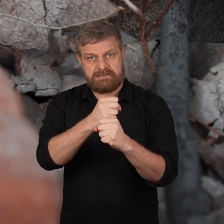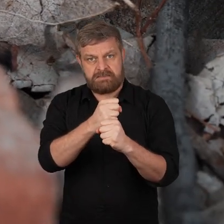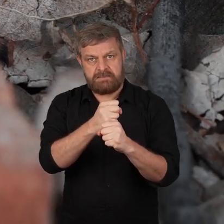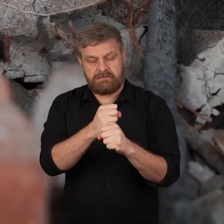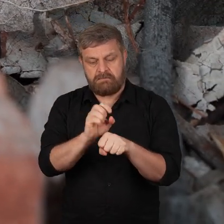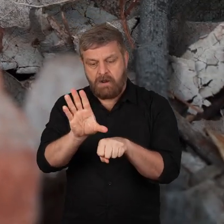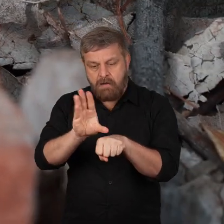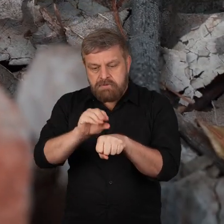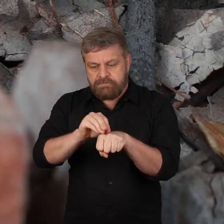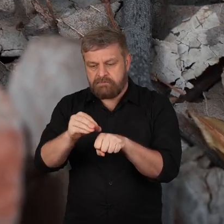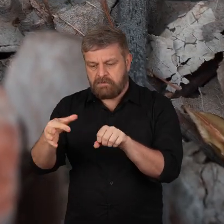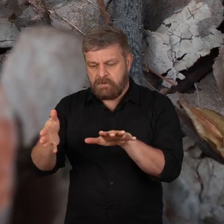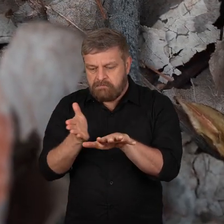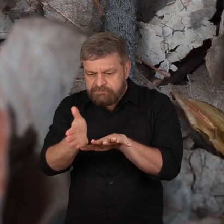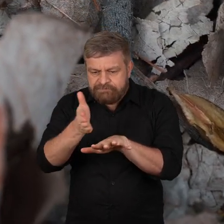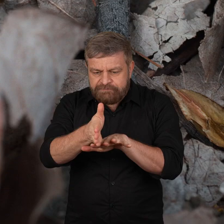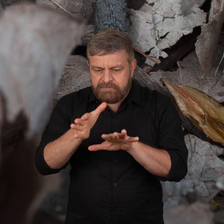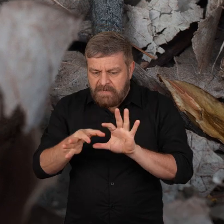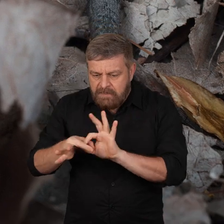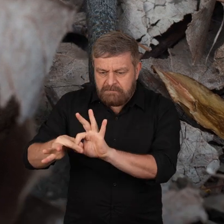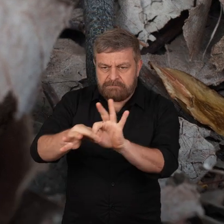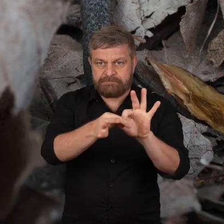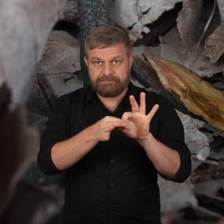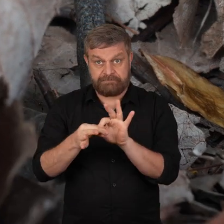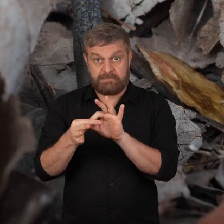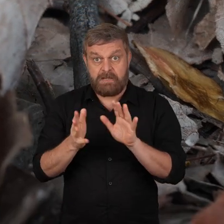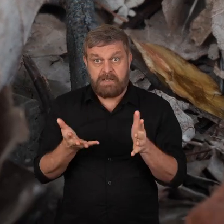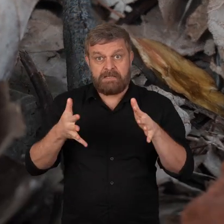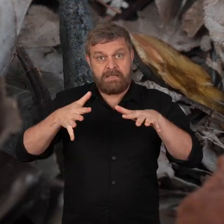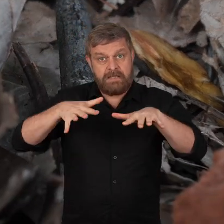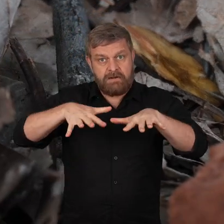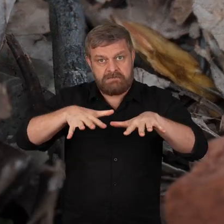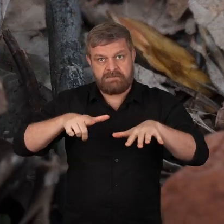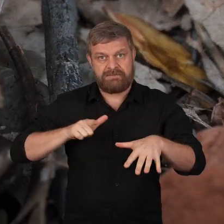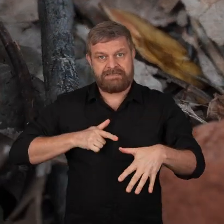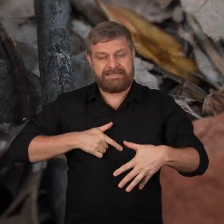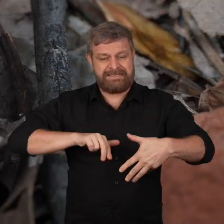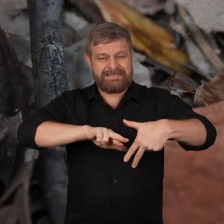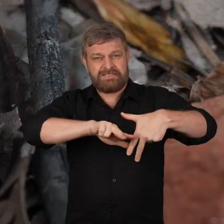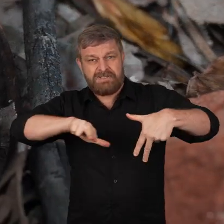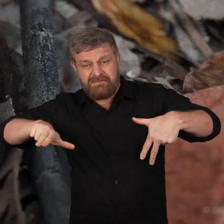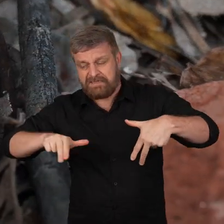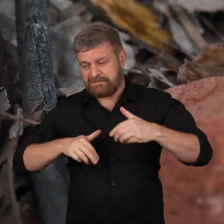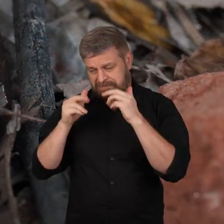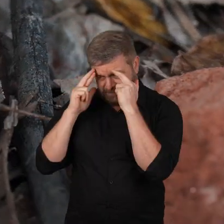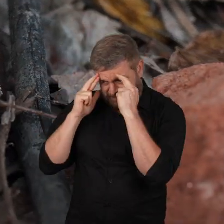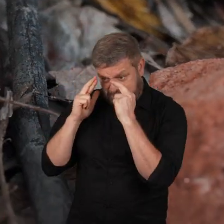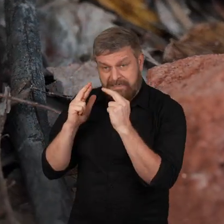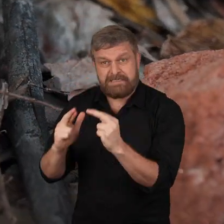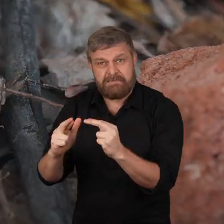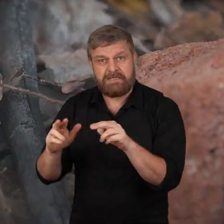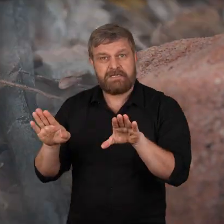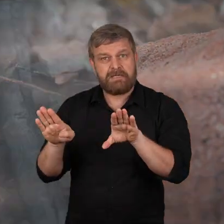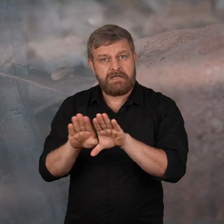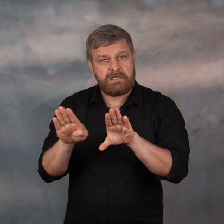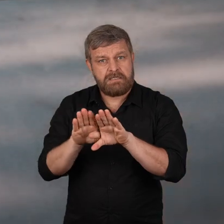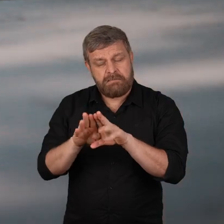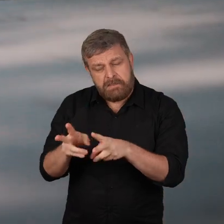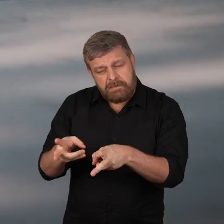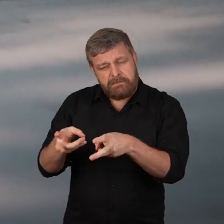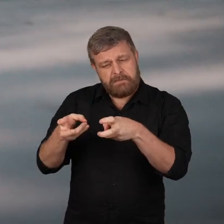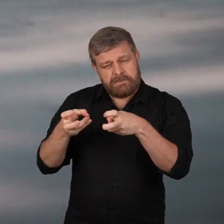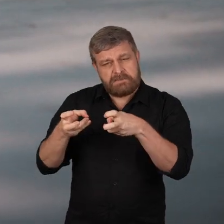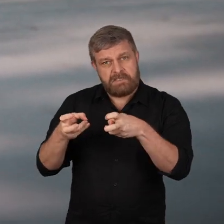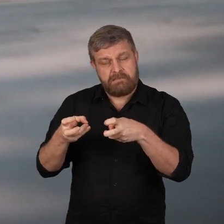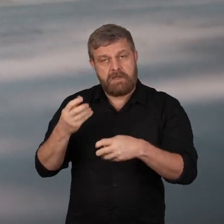religa saberes, ela é inclusiva, ela respeita as diferenças, que busca a